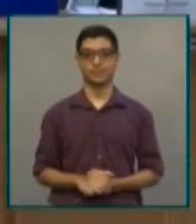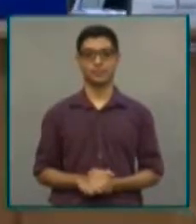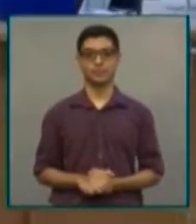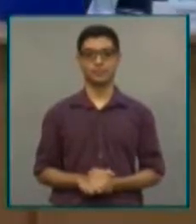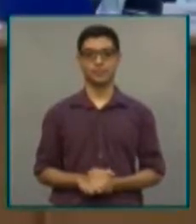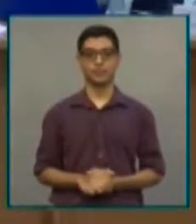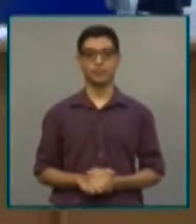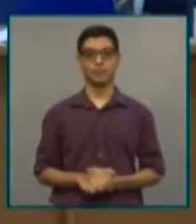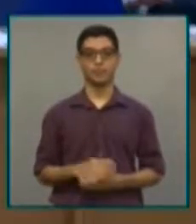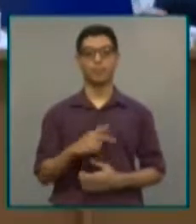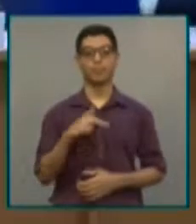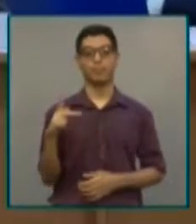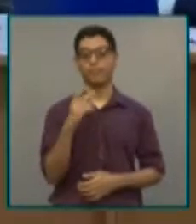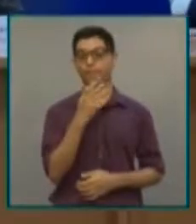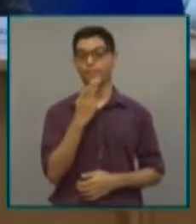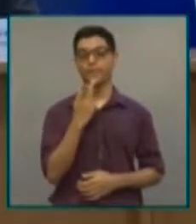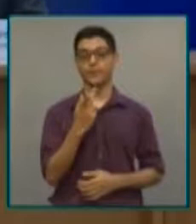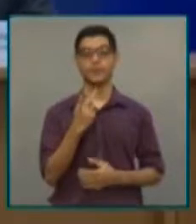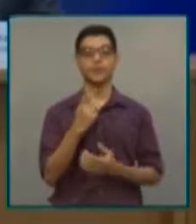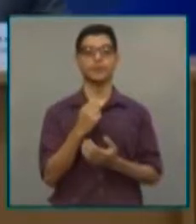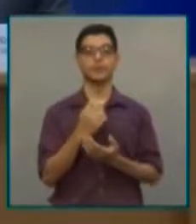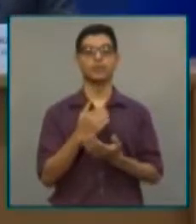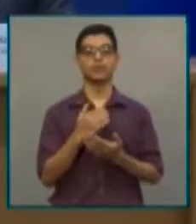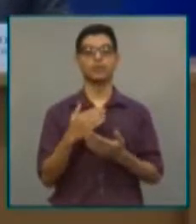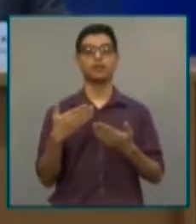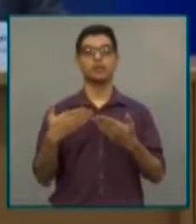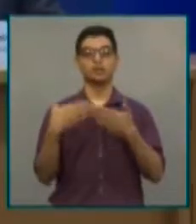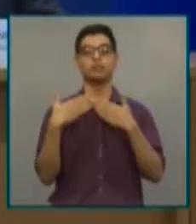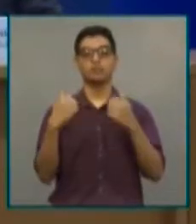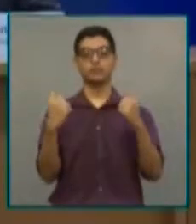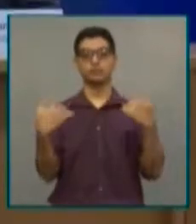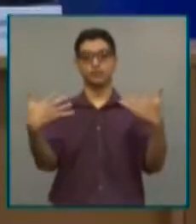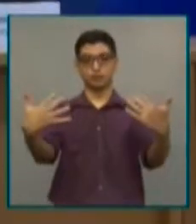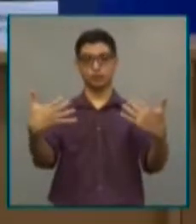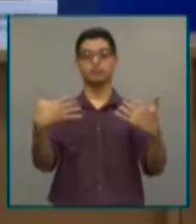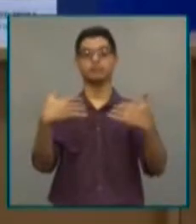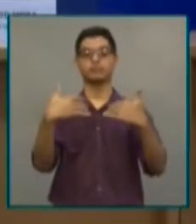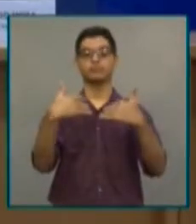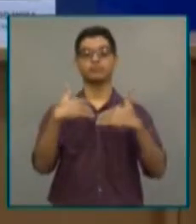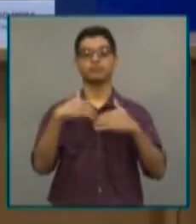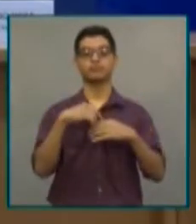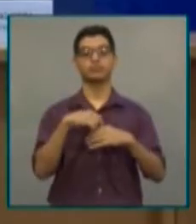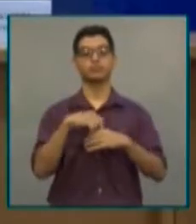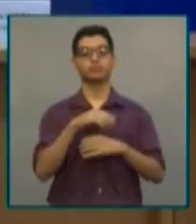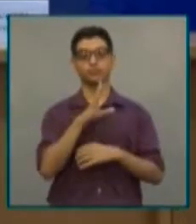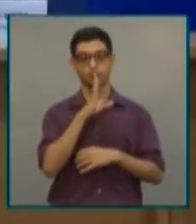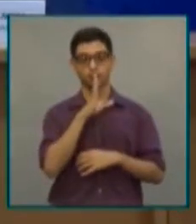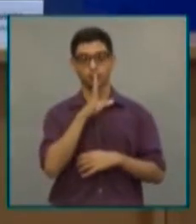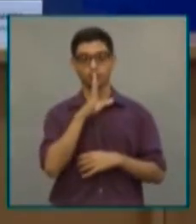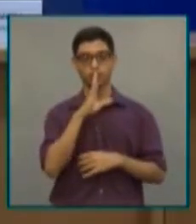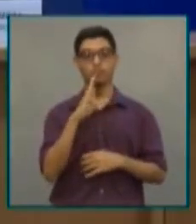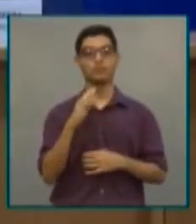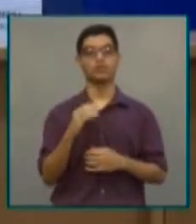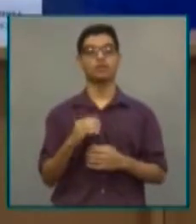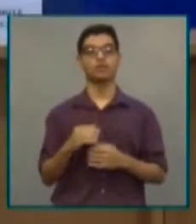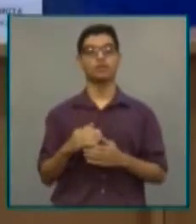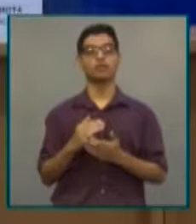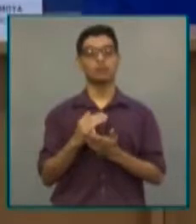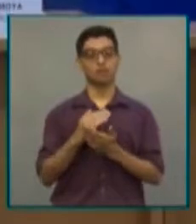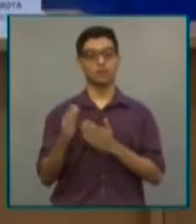Iniciaremos agora, peço mais uma vez aí a plateia que se contenha, por gentileza, iniciaremos agora a segunda rodada de perguntas,